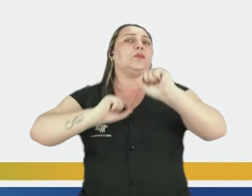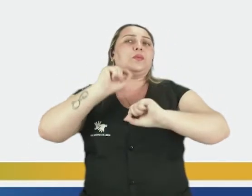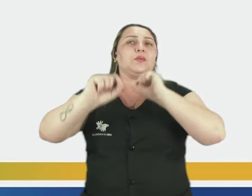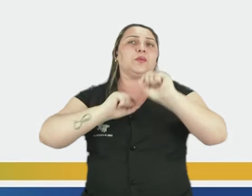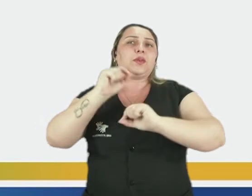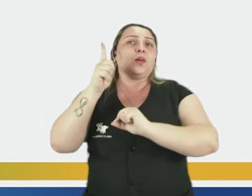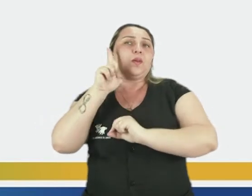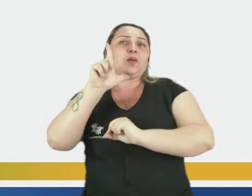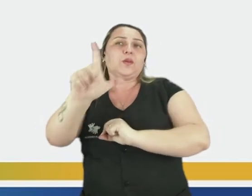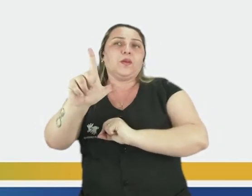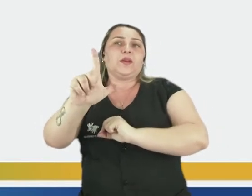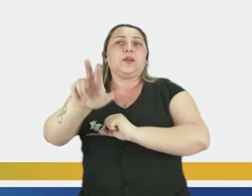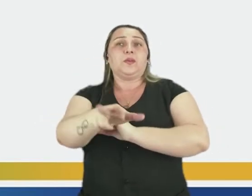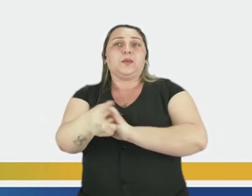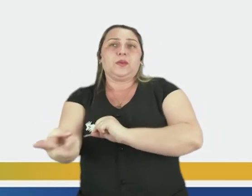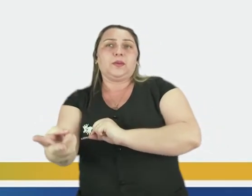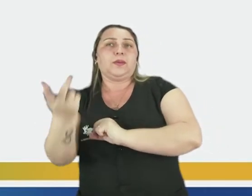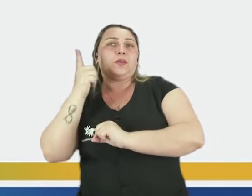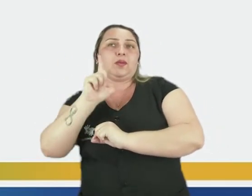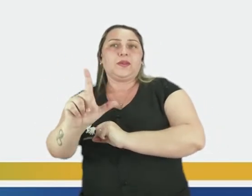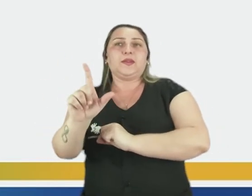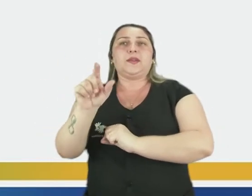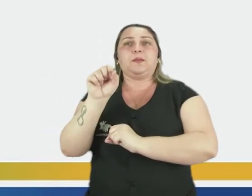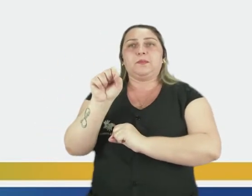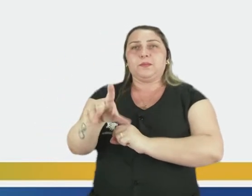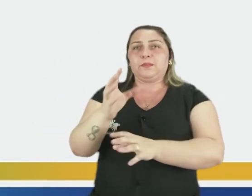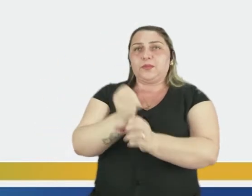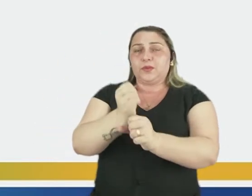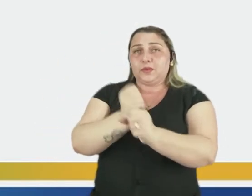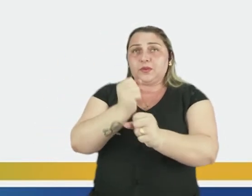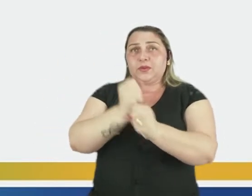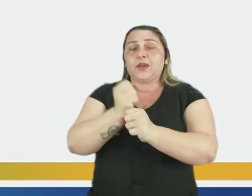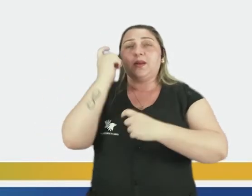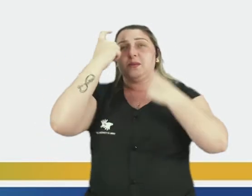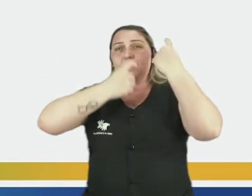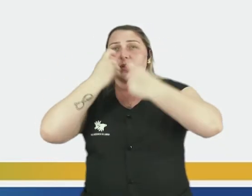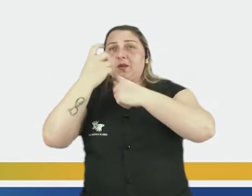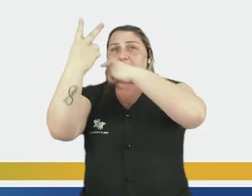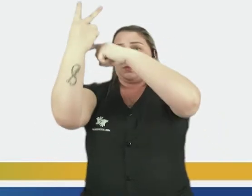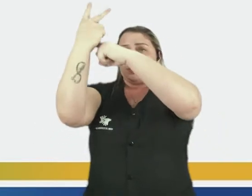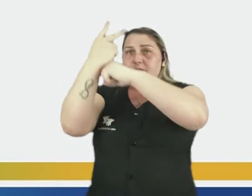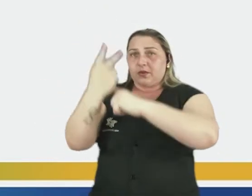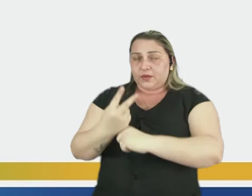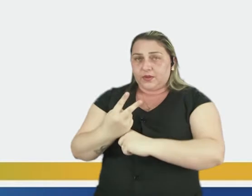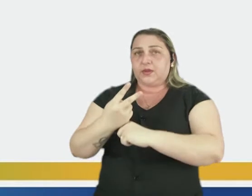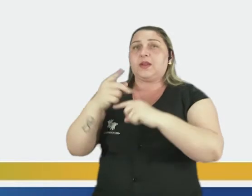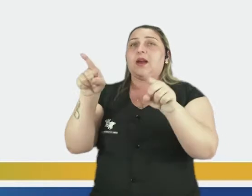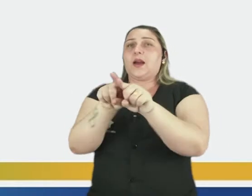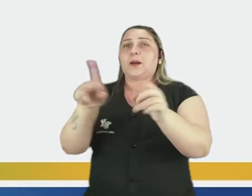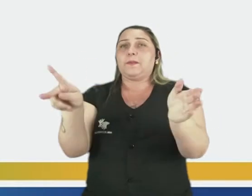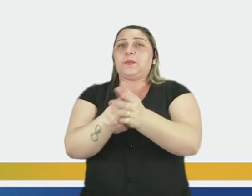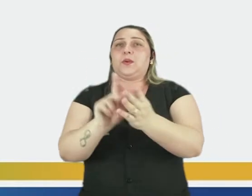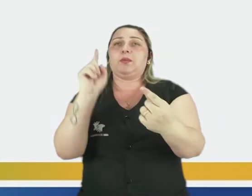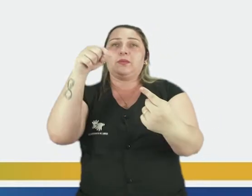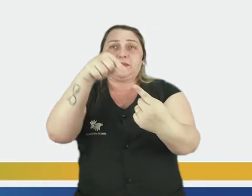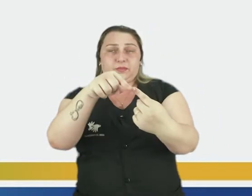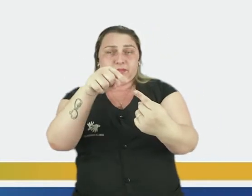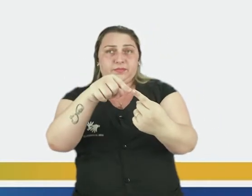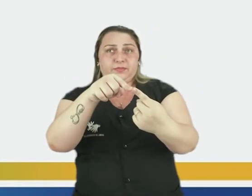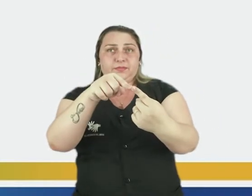atingir a meta contrária para pontuar, além de se preocupar em proteger simultaneamente a própria meta,